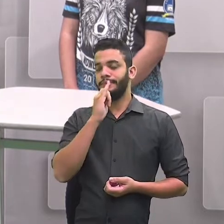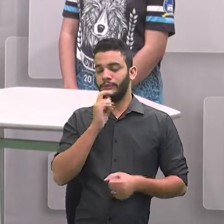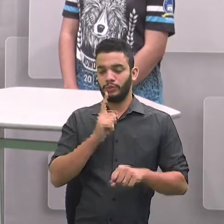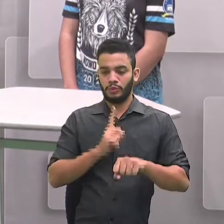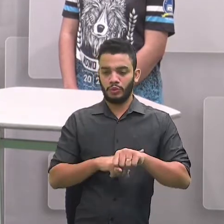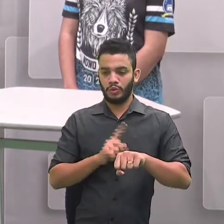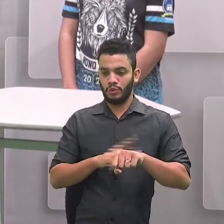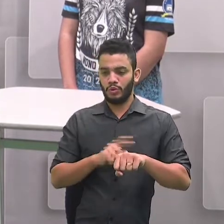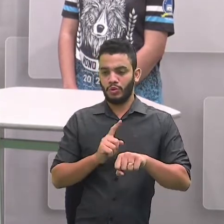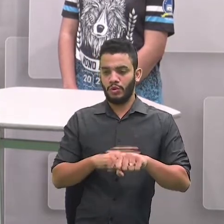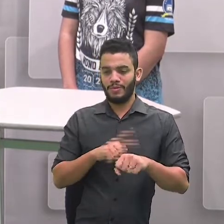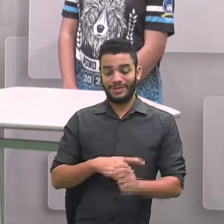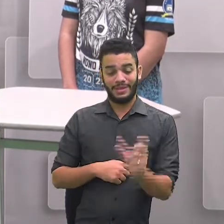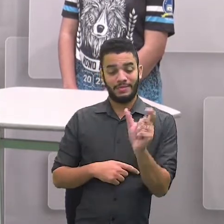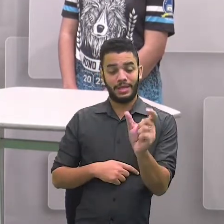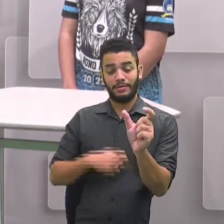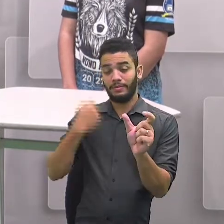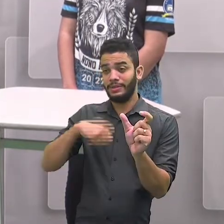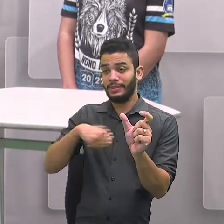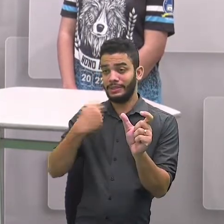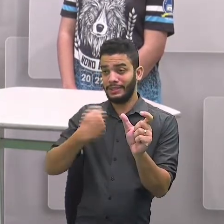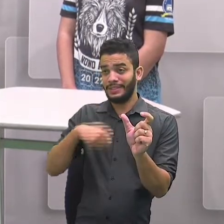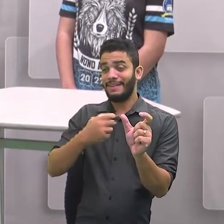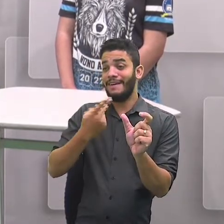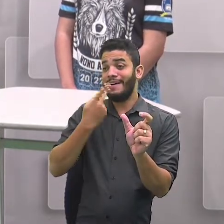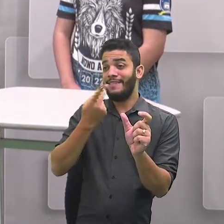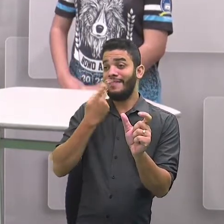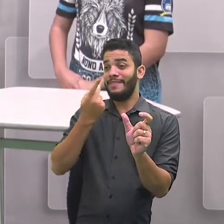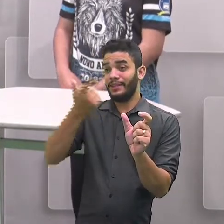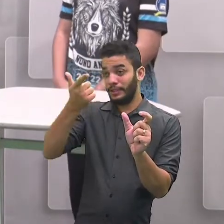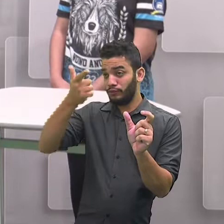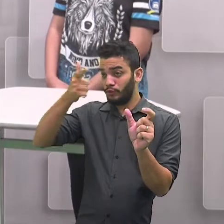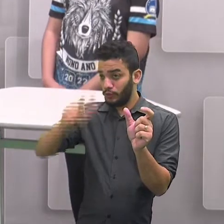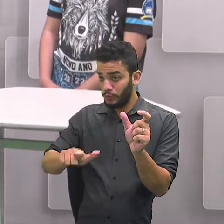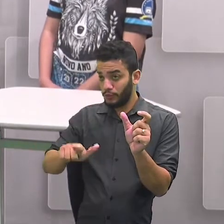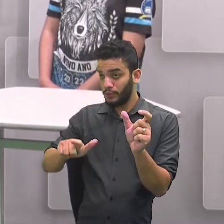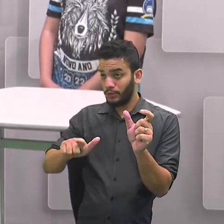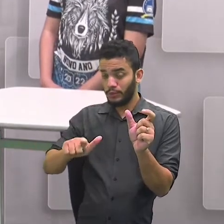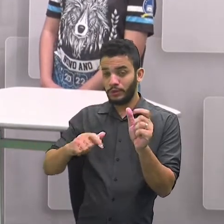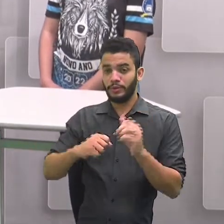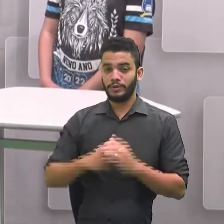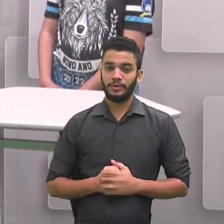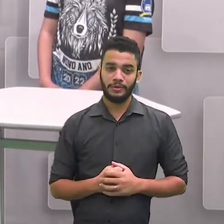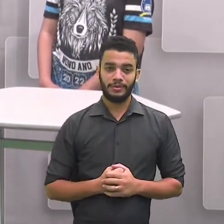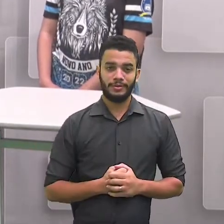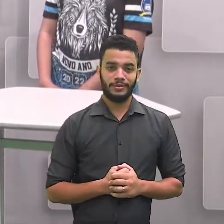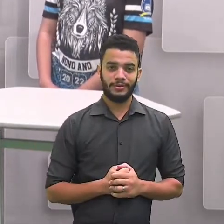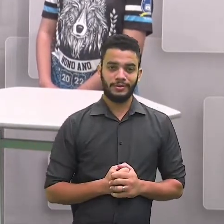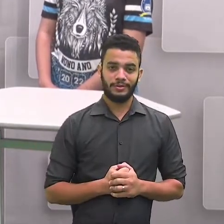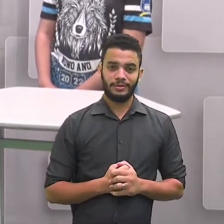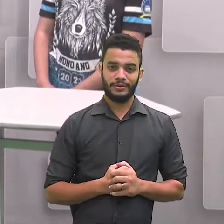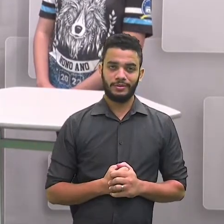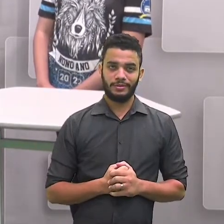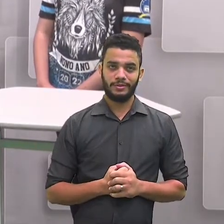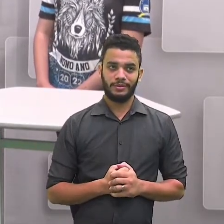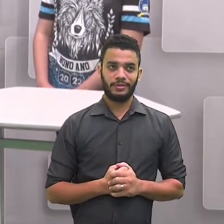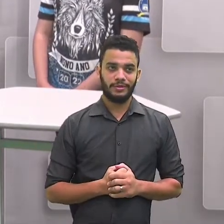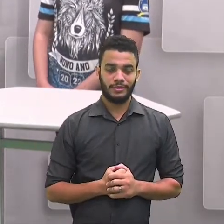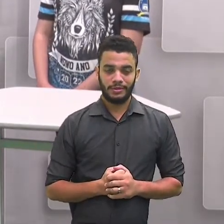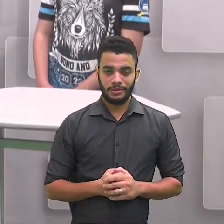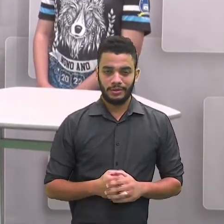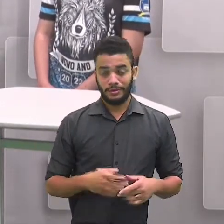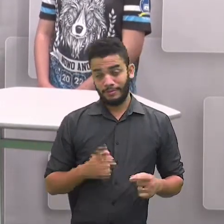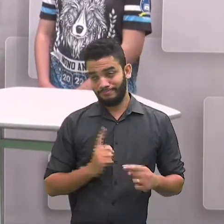Você não repetiu a palavra. No início? No início. E no início. No